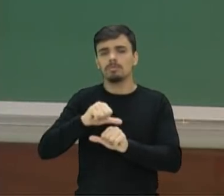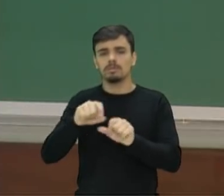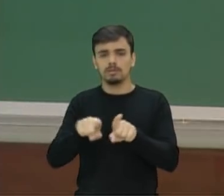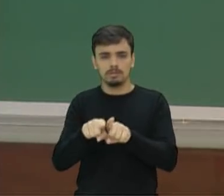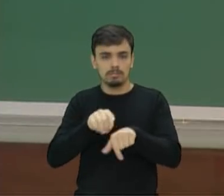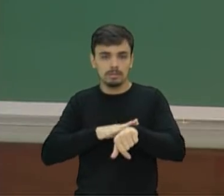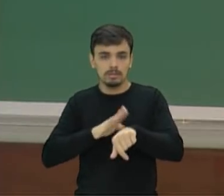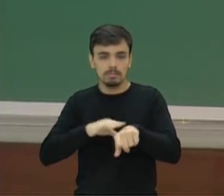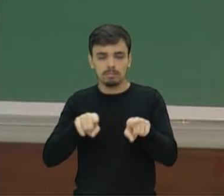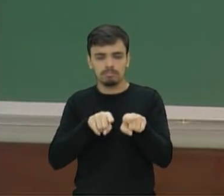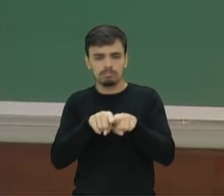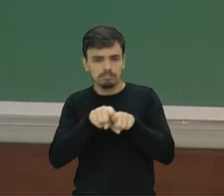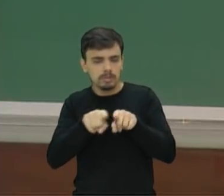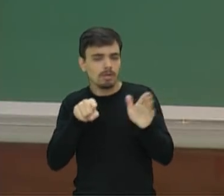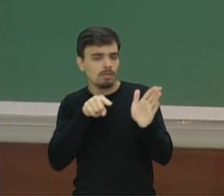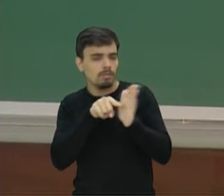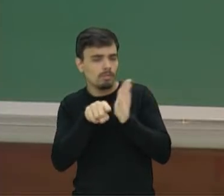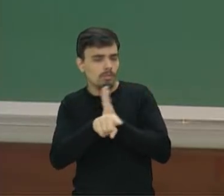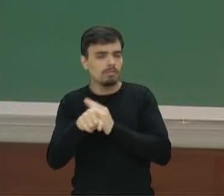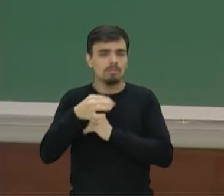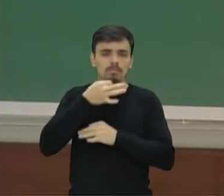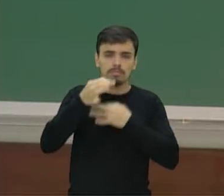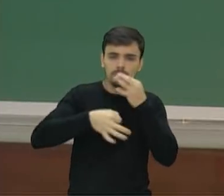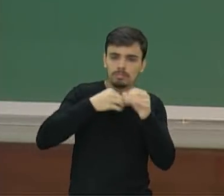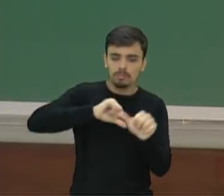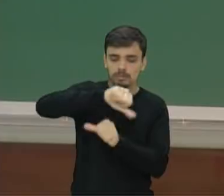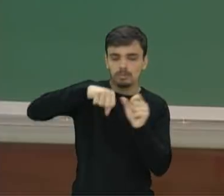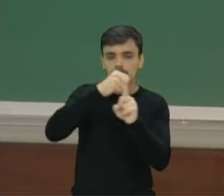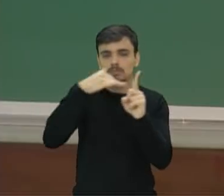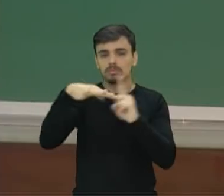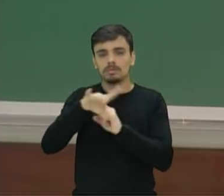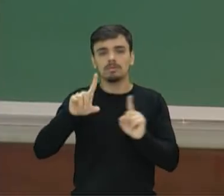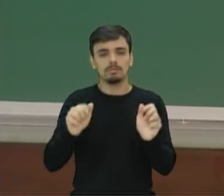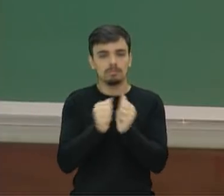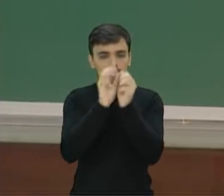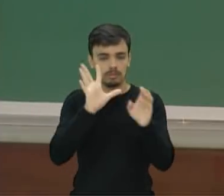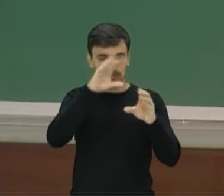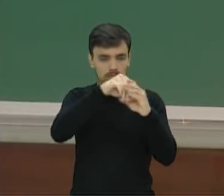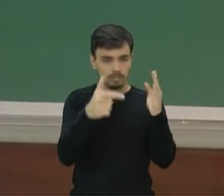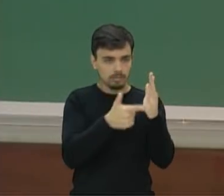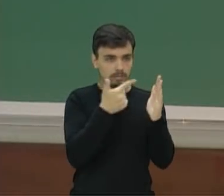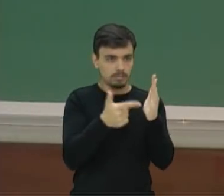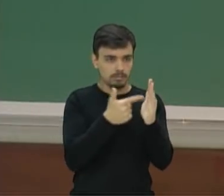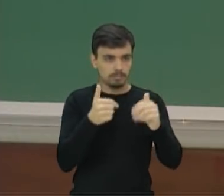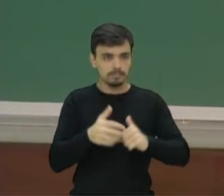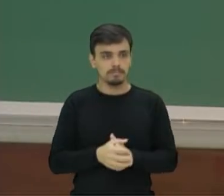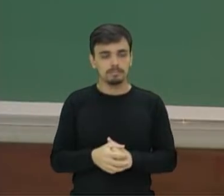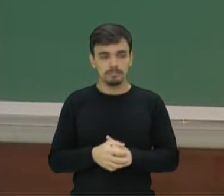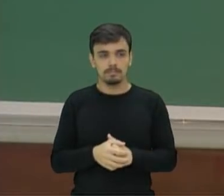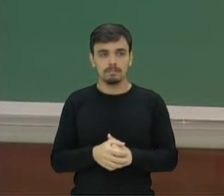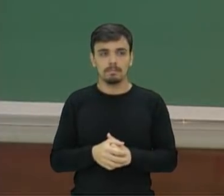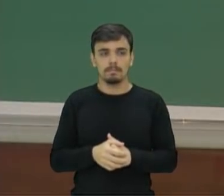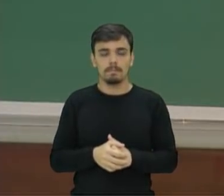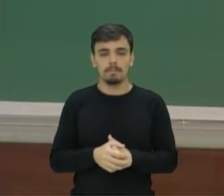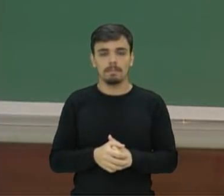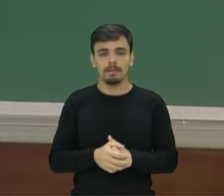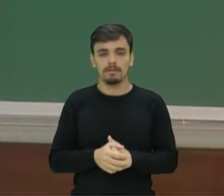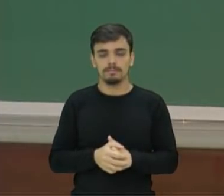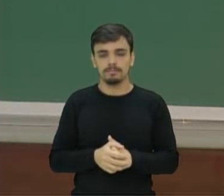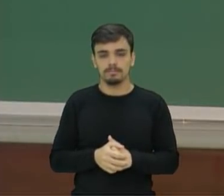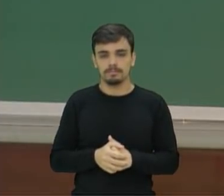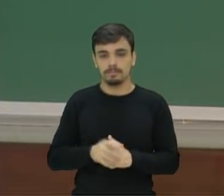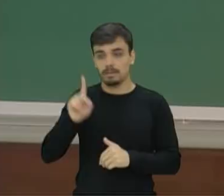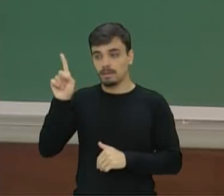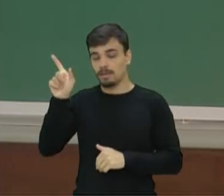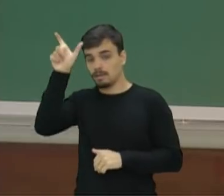essas questionamentos, essas transformações da sociedade estão presentes nesse livro Alienista. O Machado, para